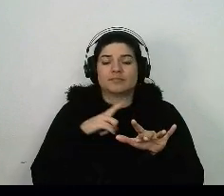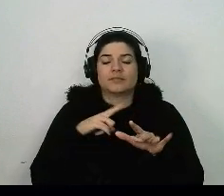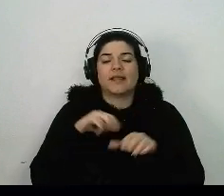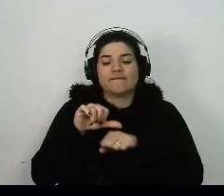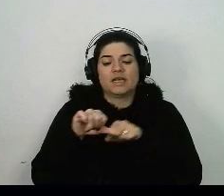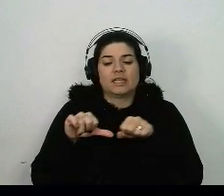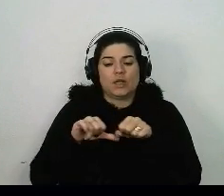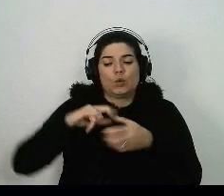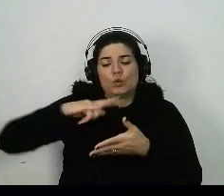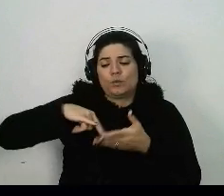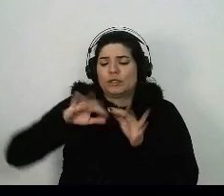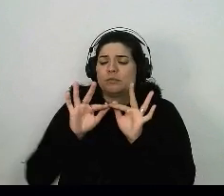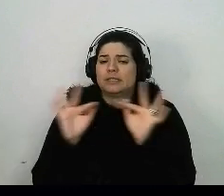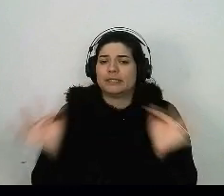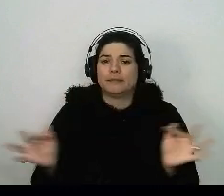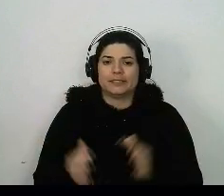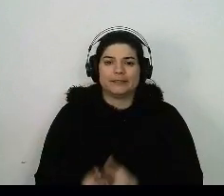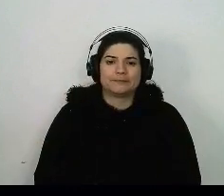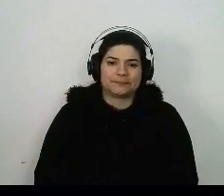simples.